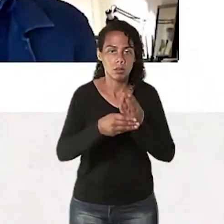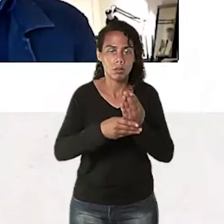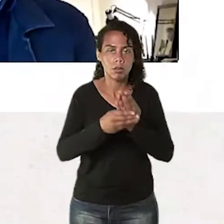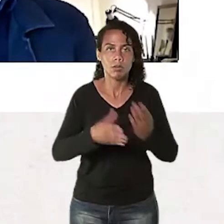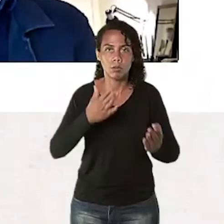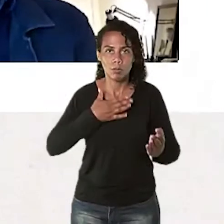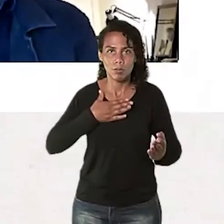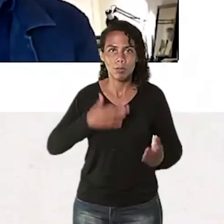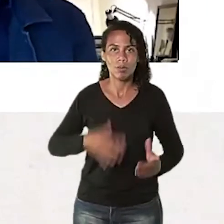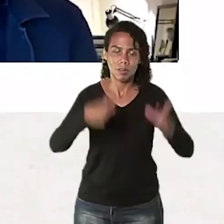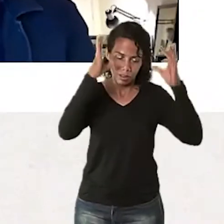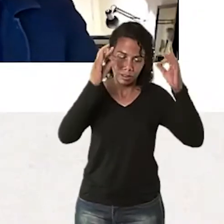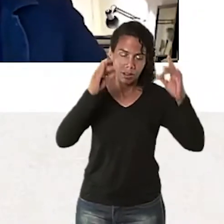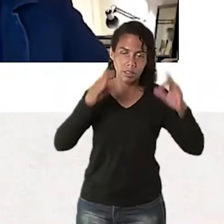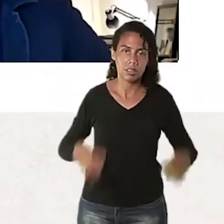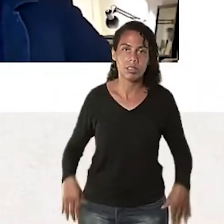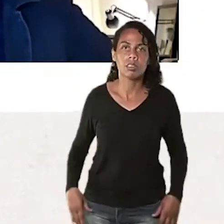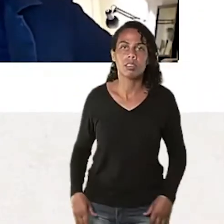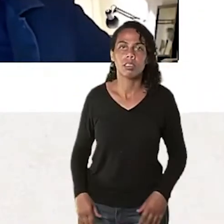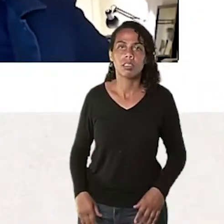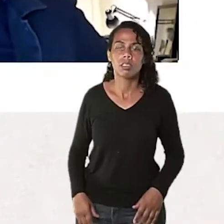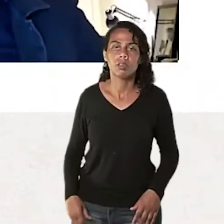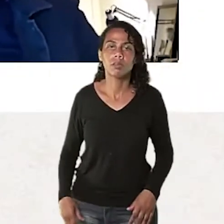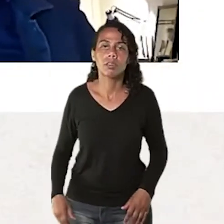aí. Quem me salvou foi o